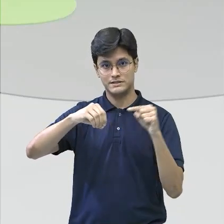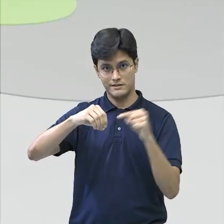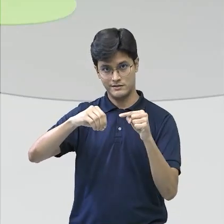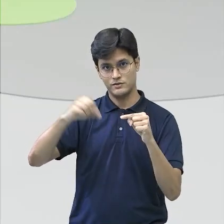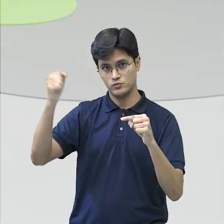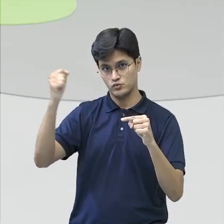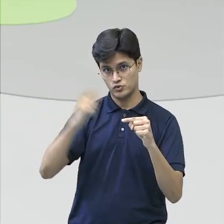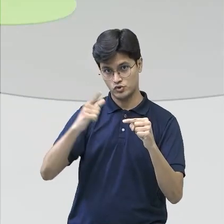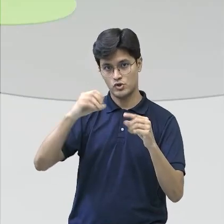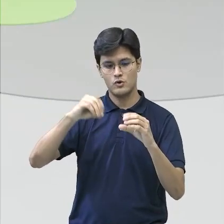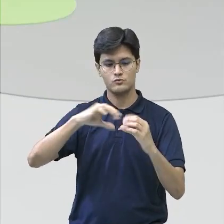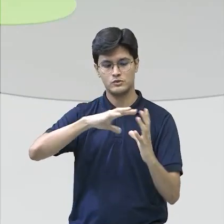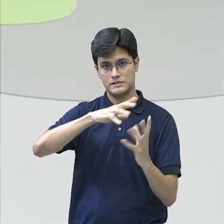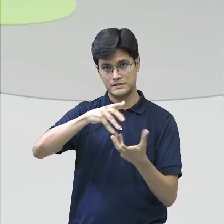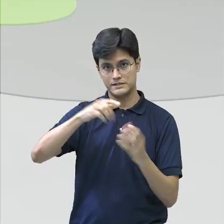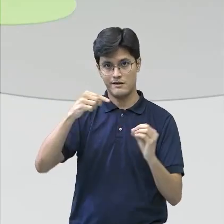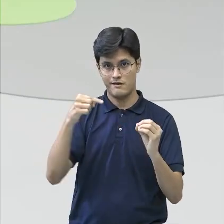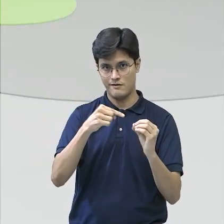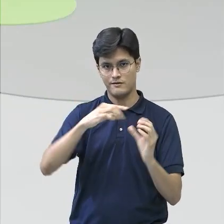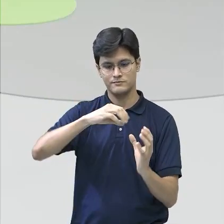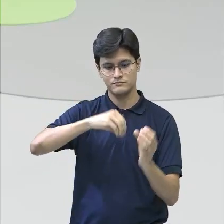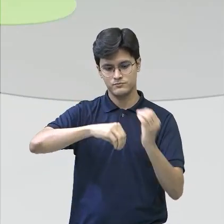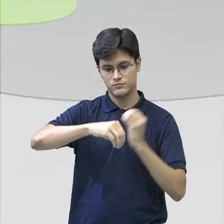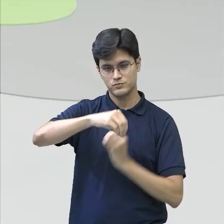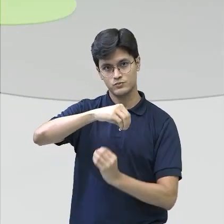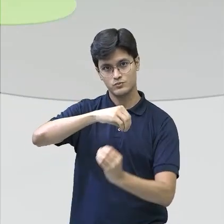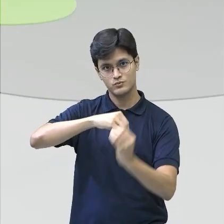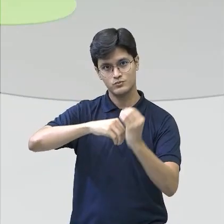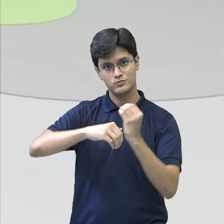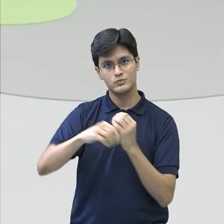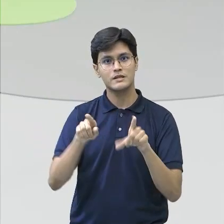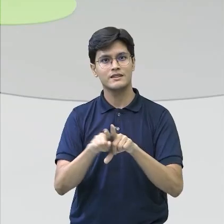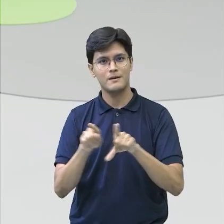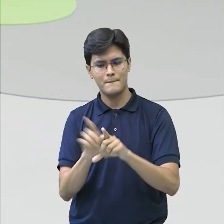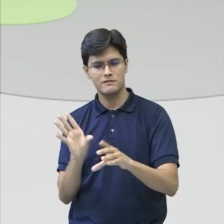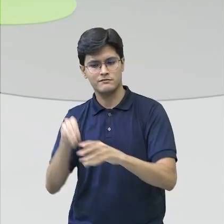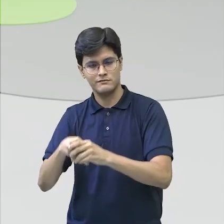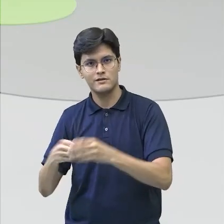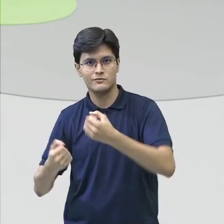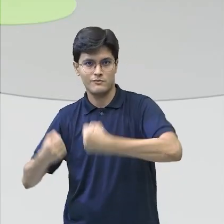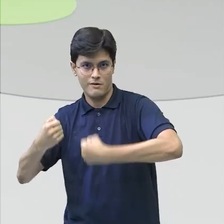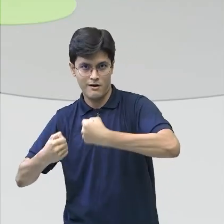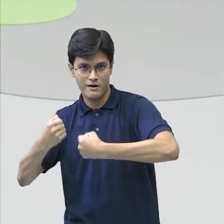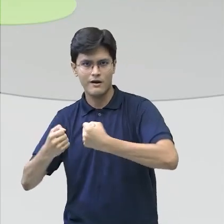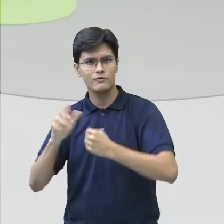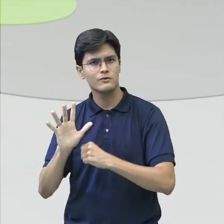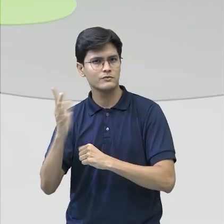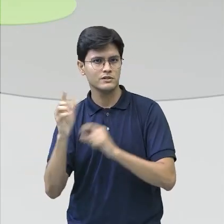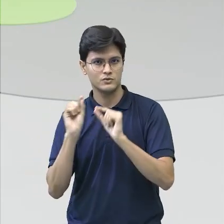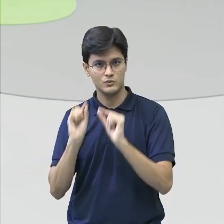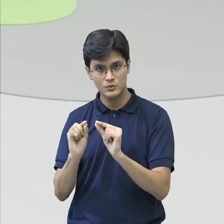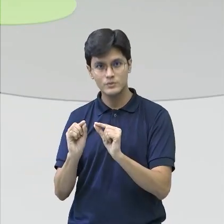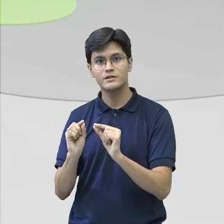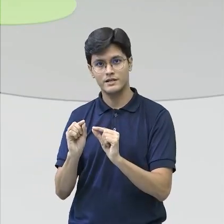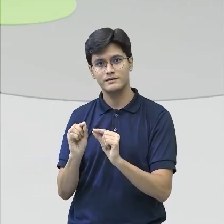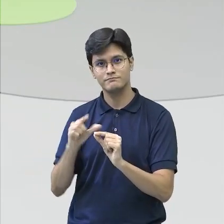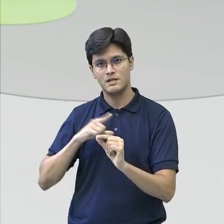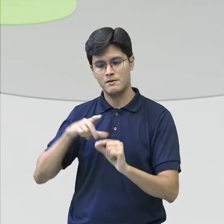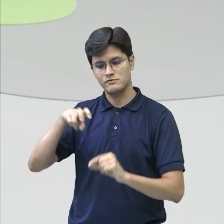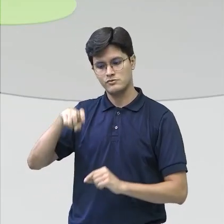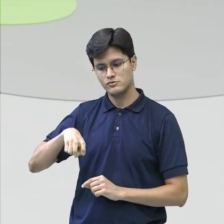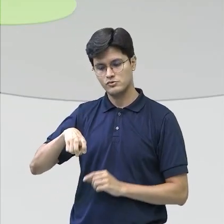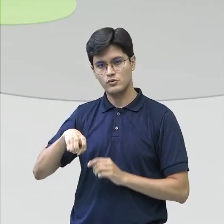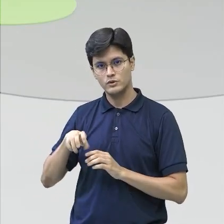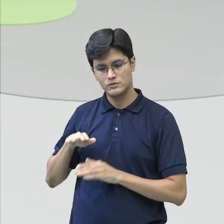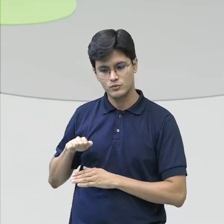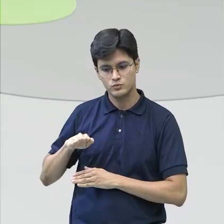movimentação quando a gente está dentro do carro e observa, né, o lado externo desse carro? Porque a gente está dentro desse planeta, a gente está